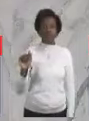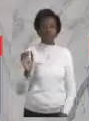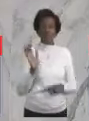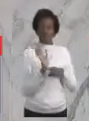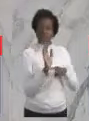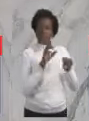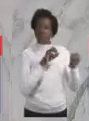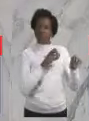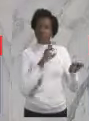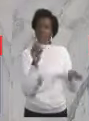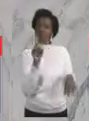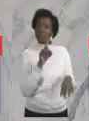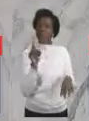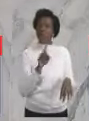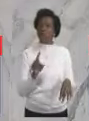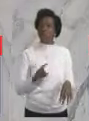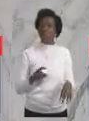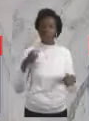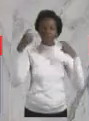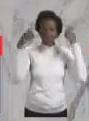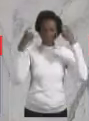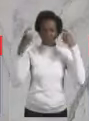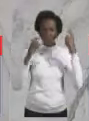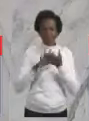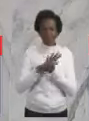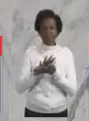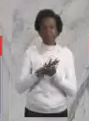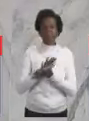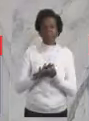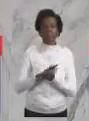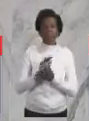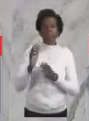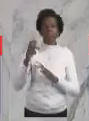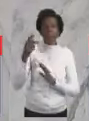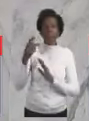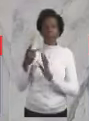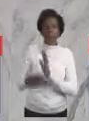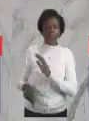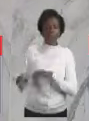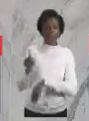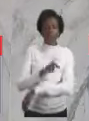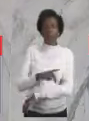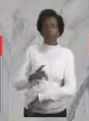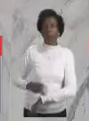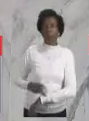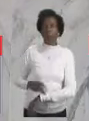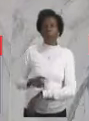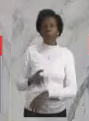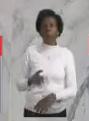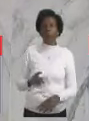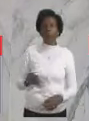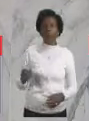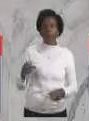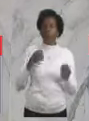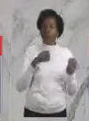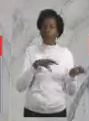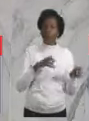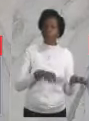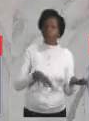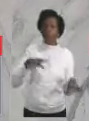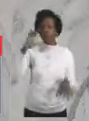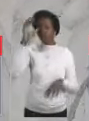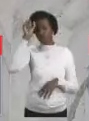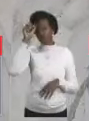a educação é uma lei que não tem nenhuma preocupação com o projeto pedagógico com o processo ensino-aprendizagem